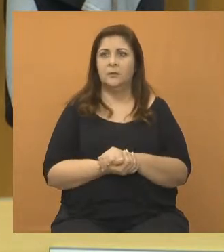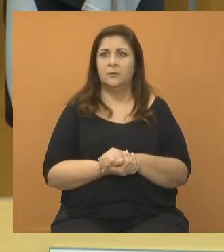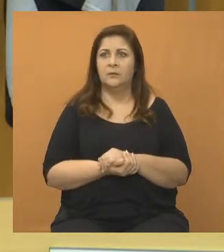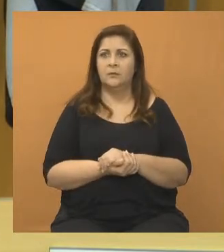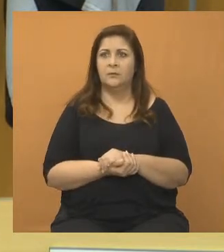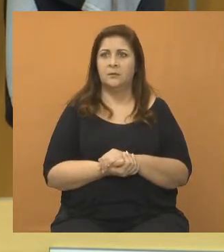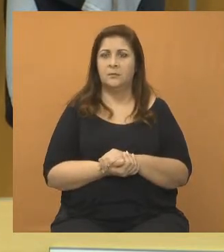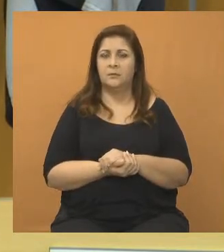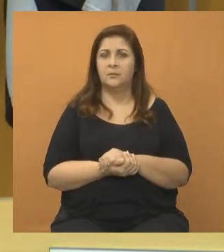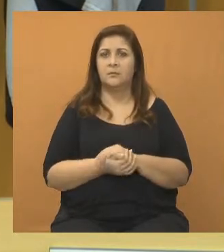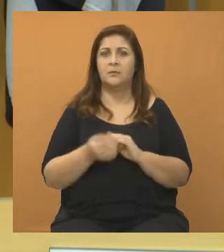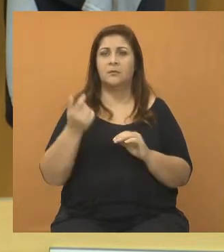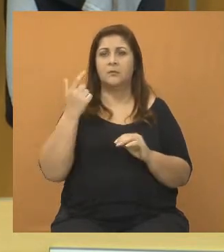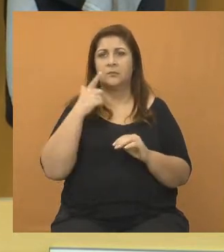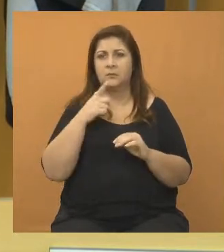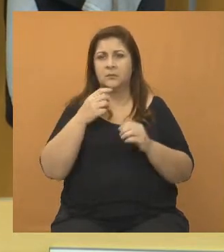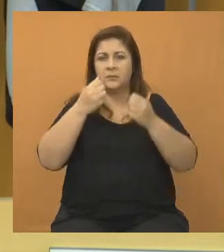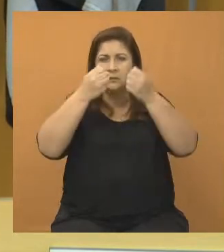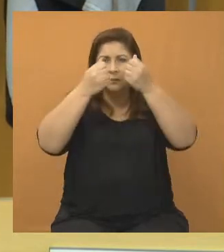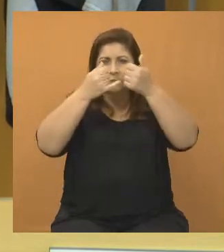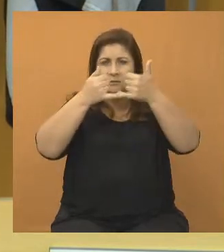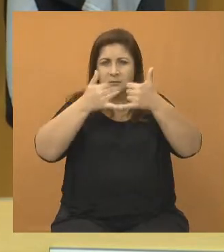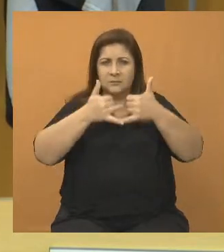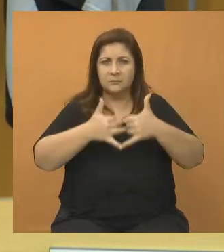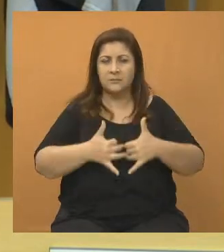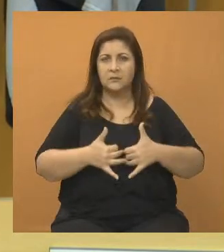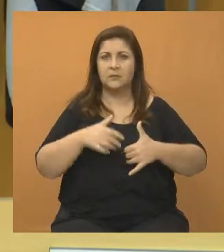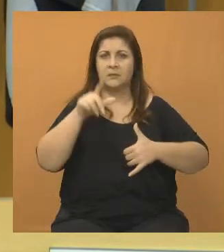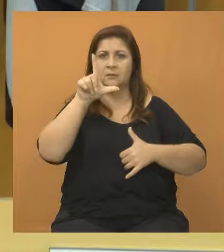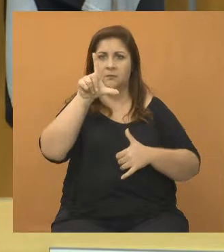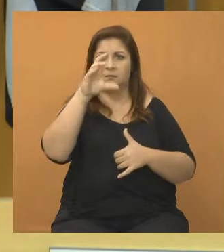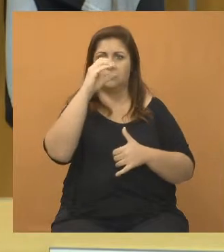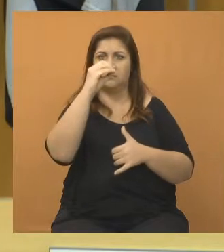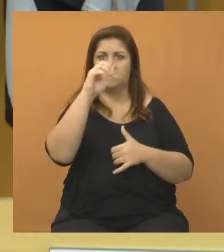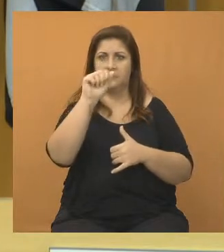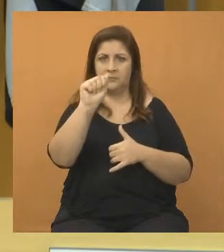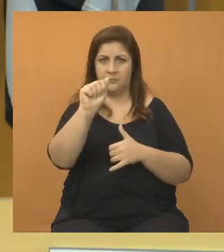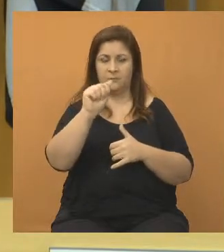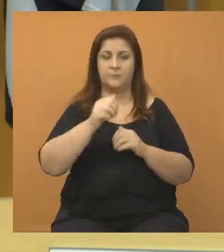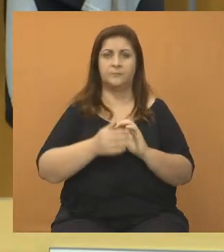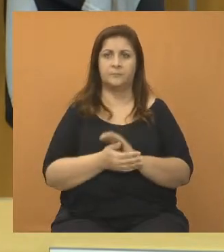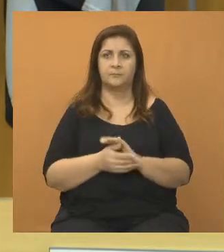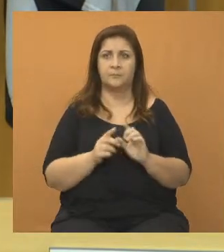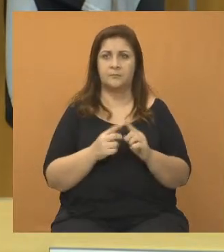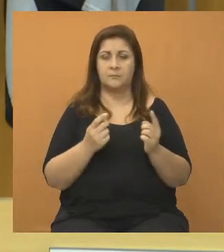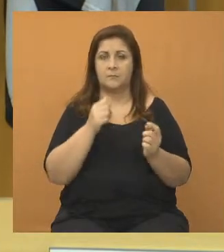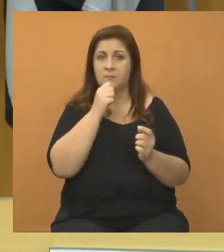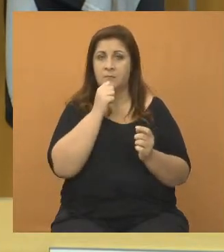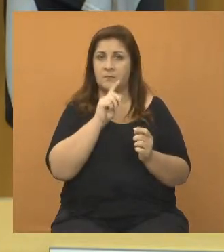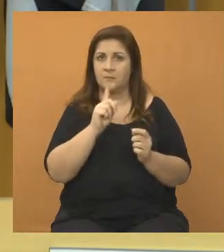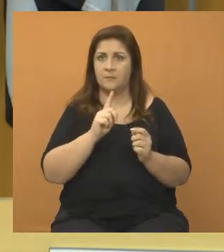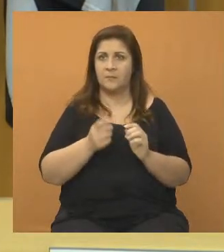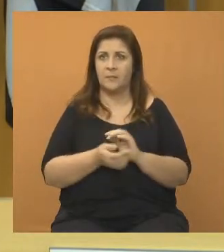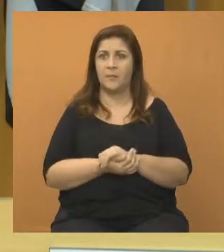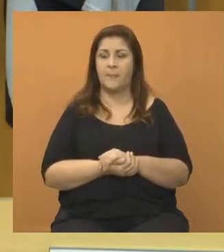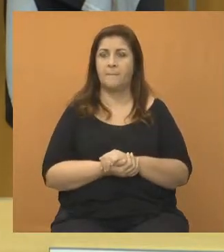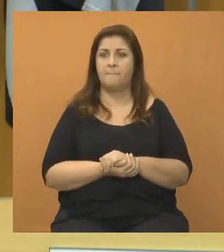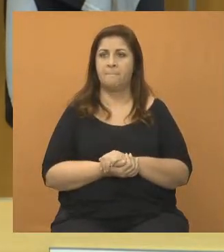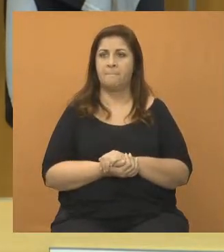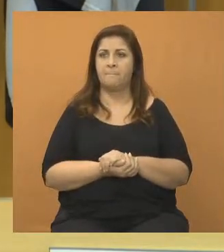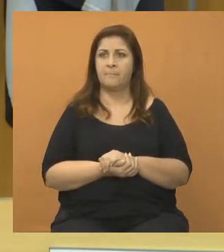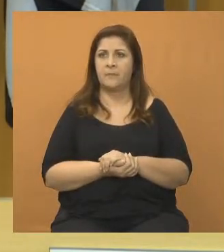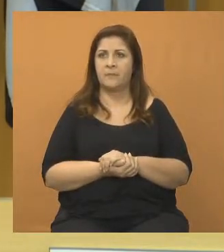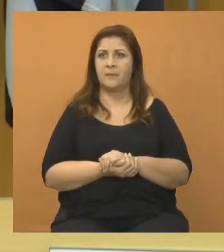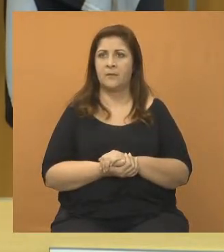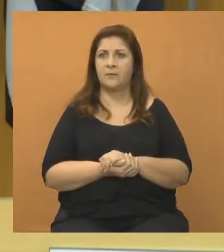consegue especificar mais também é no orçamento, na LOA, né? Mas também ainda não dá para, na apresentação, especificar, mesmo